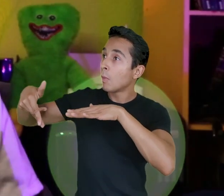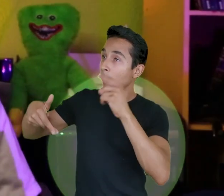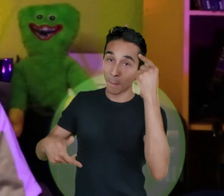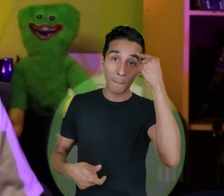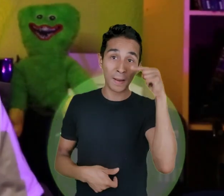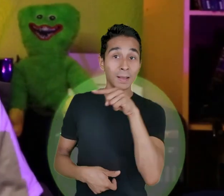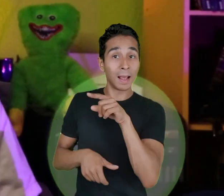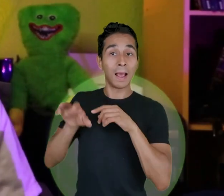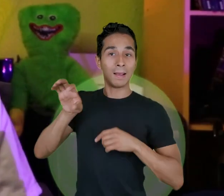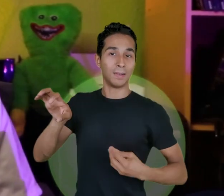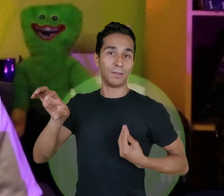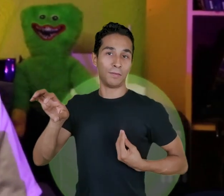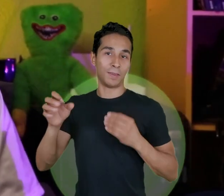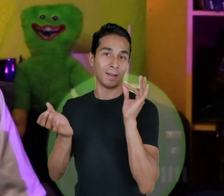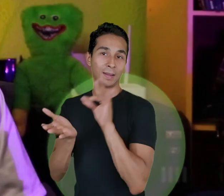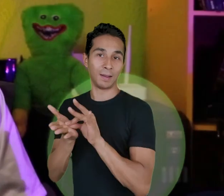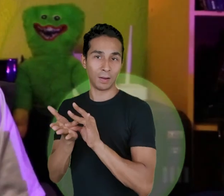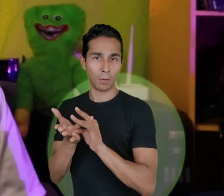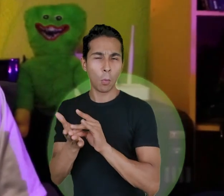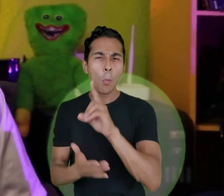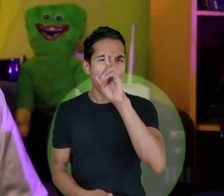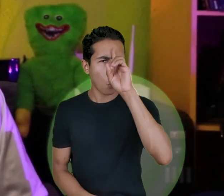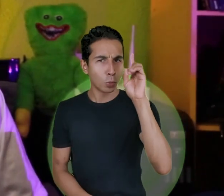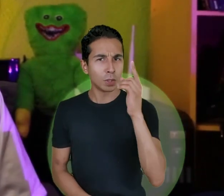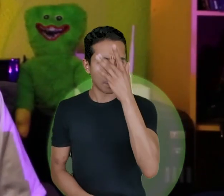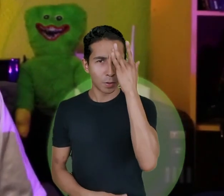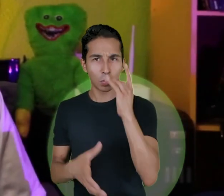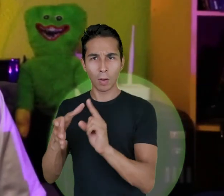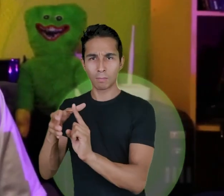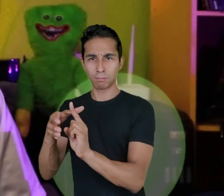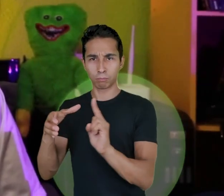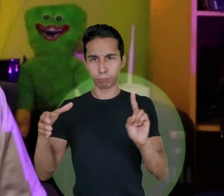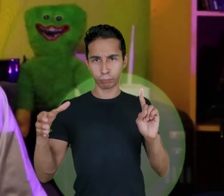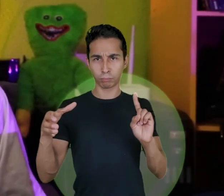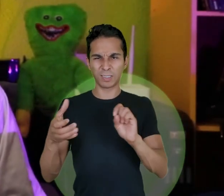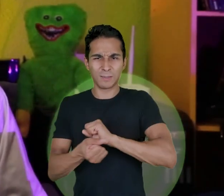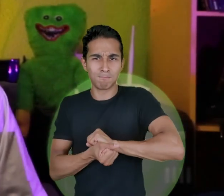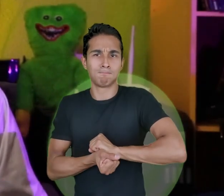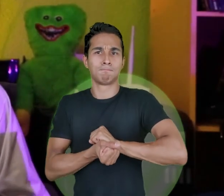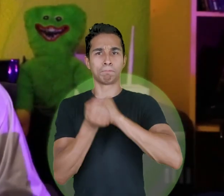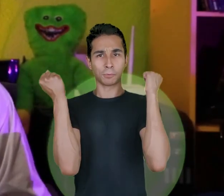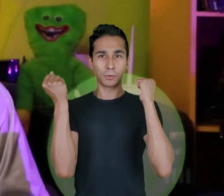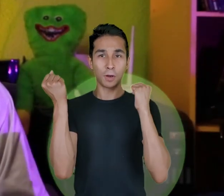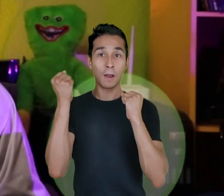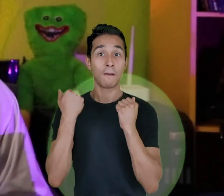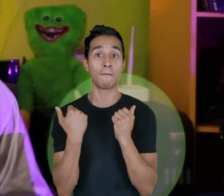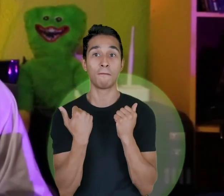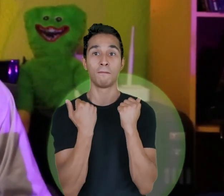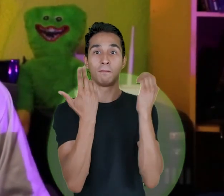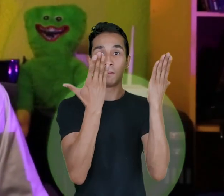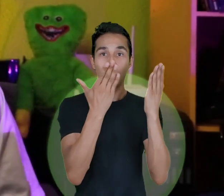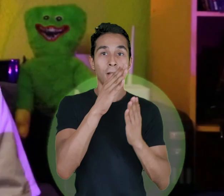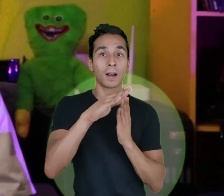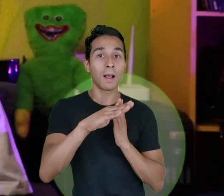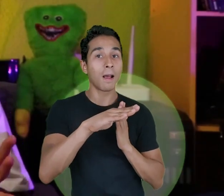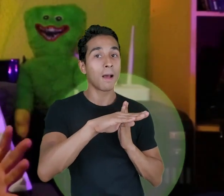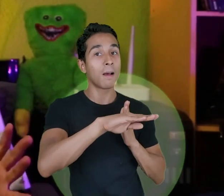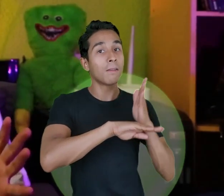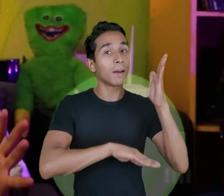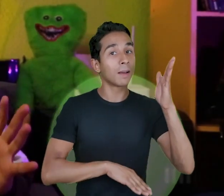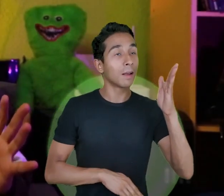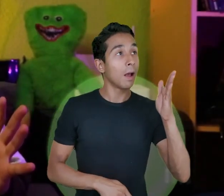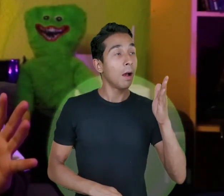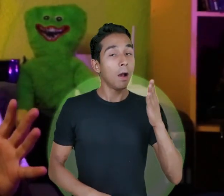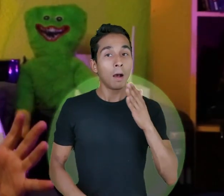Até que um dia, né, uma dessas pessoas desse grupo consegue se soltar, se libertar e vai para o mundo exterior. E aí quando ele vai para esse